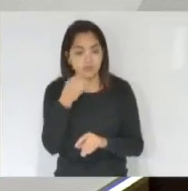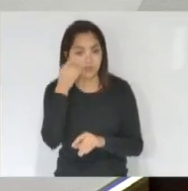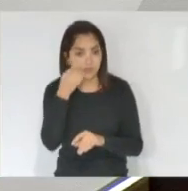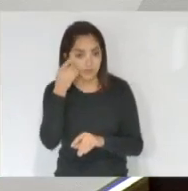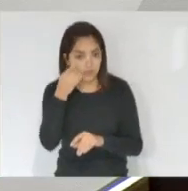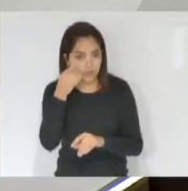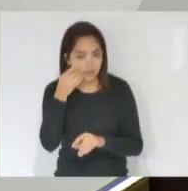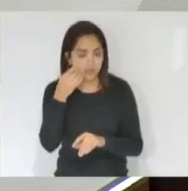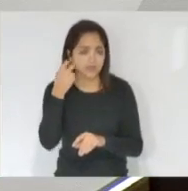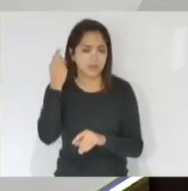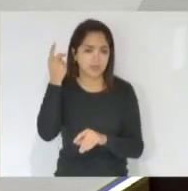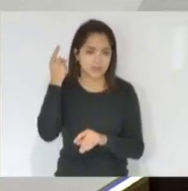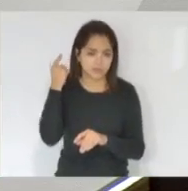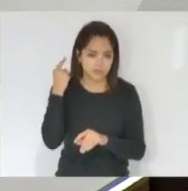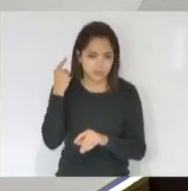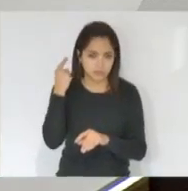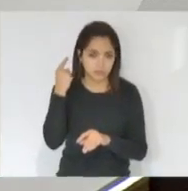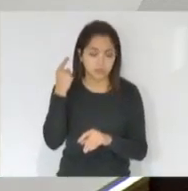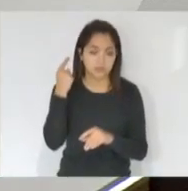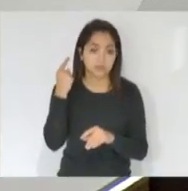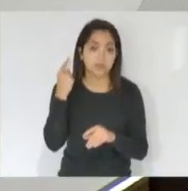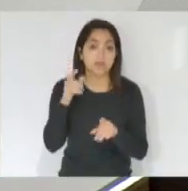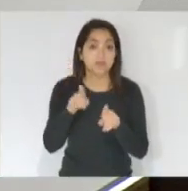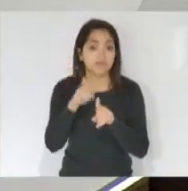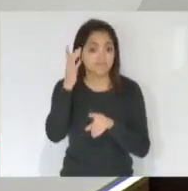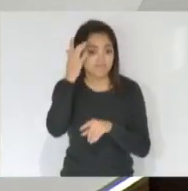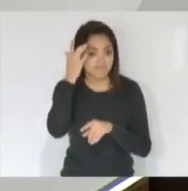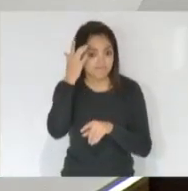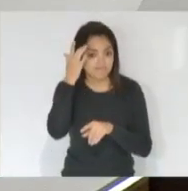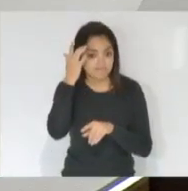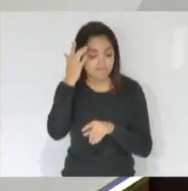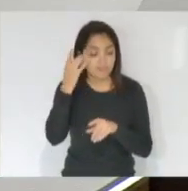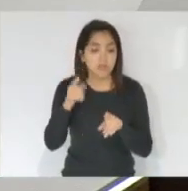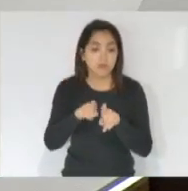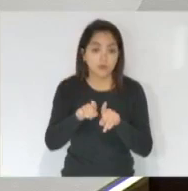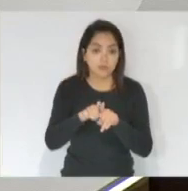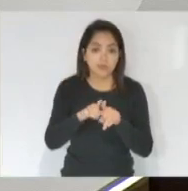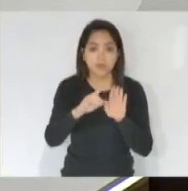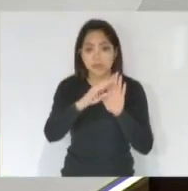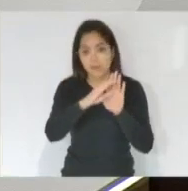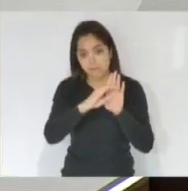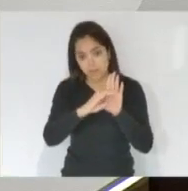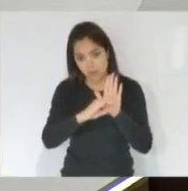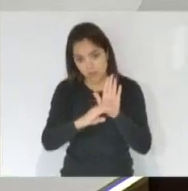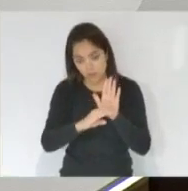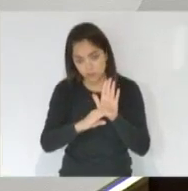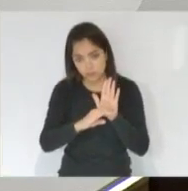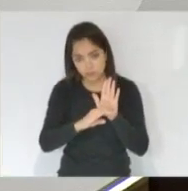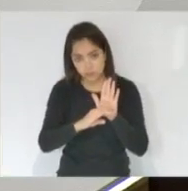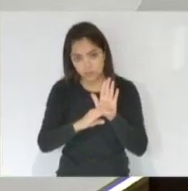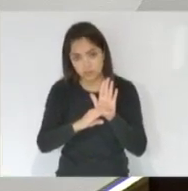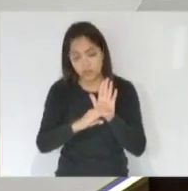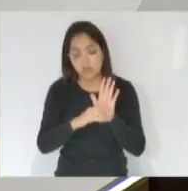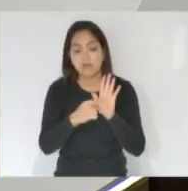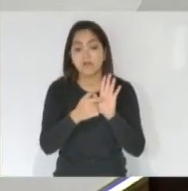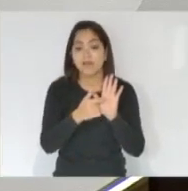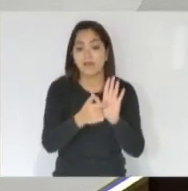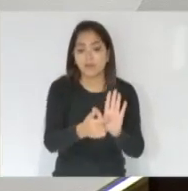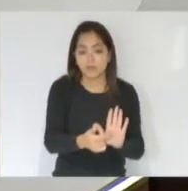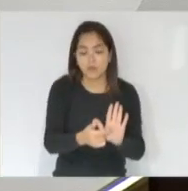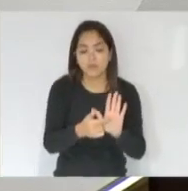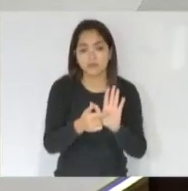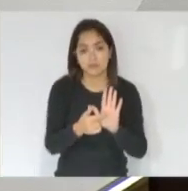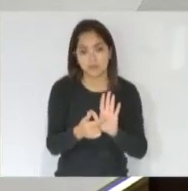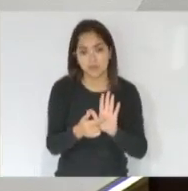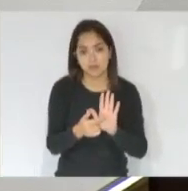antigos e aqueles especificamente ligados à pauta do agronegócio, vão indicar para o governo do